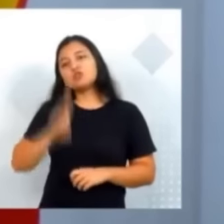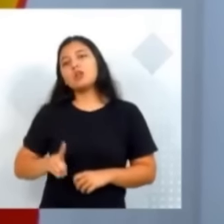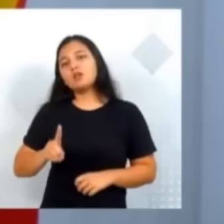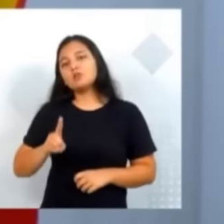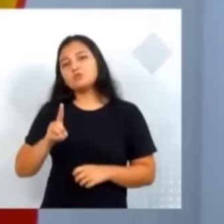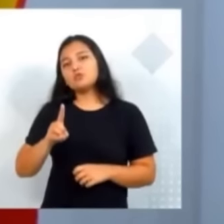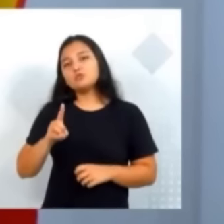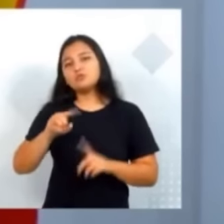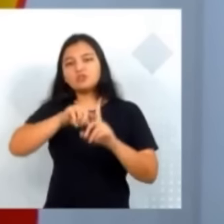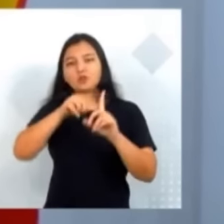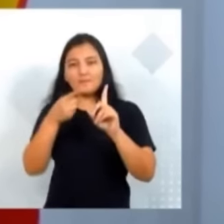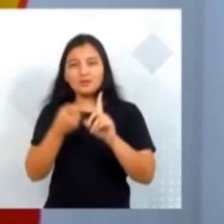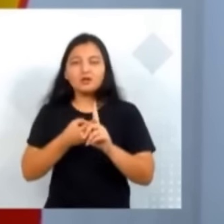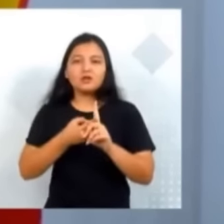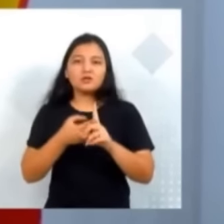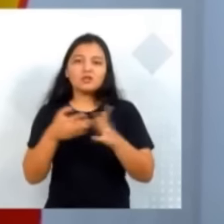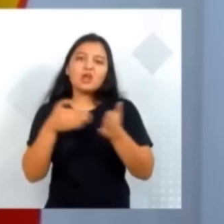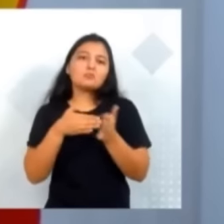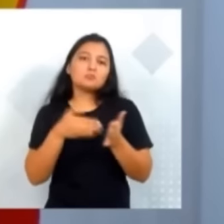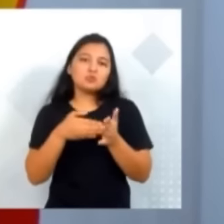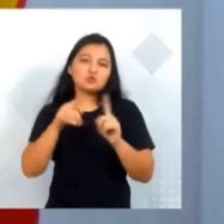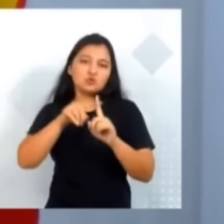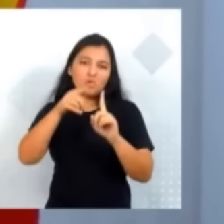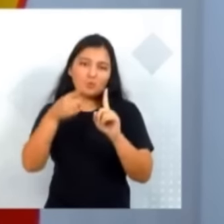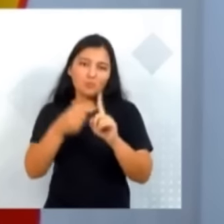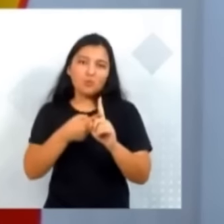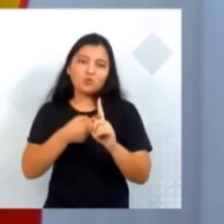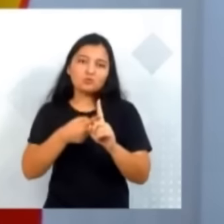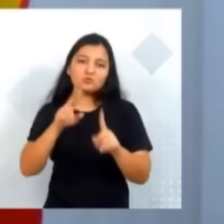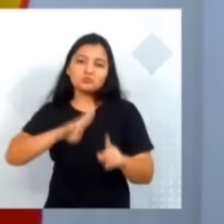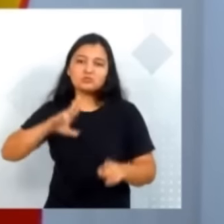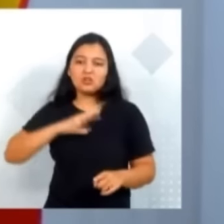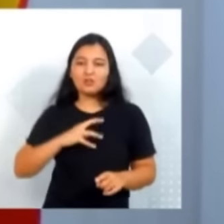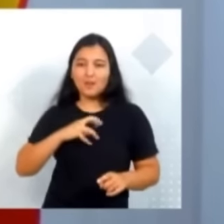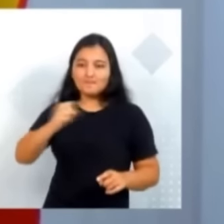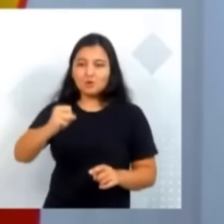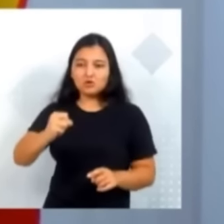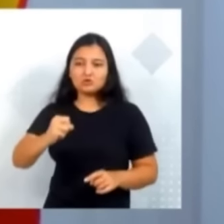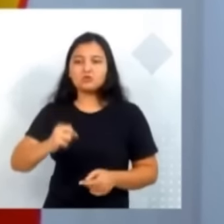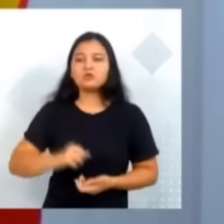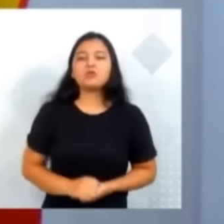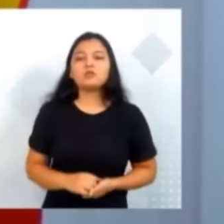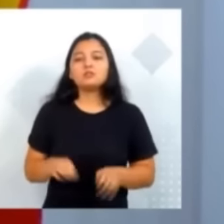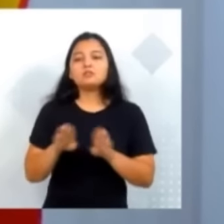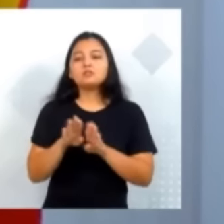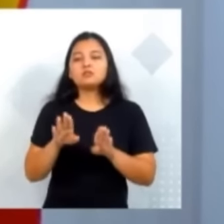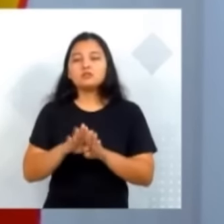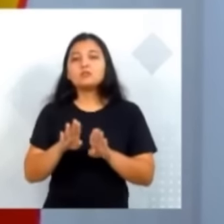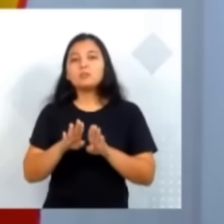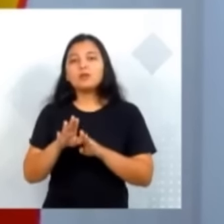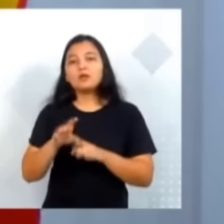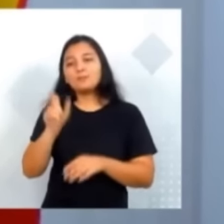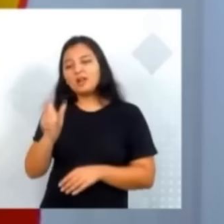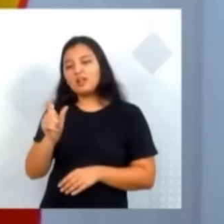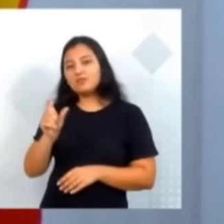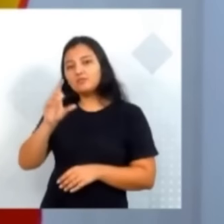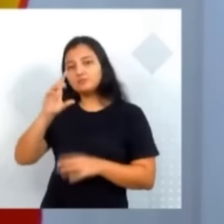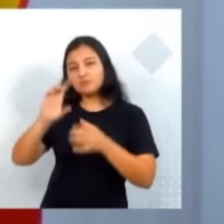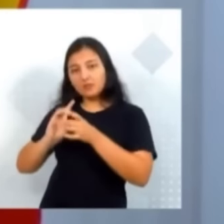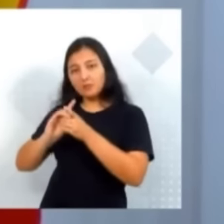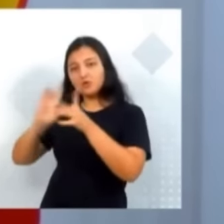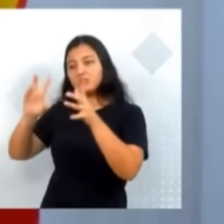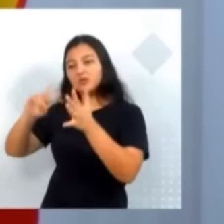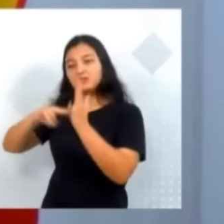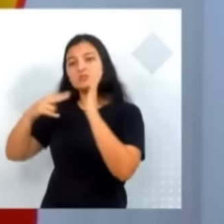verdade consistem em impedir a reprodução por via do aborto, da mesma forma, nesse documento, a palavra democracia sempre quer